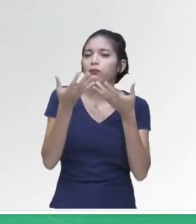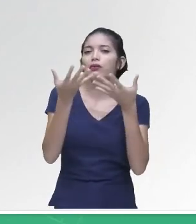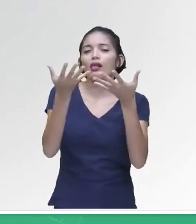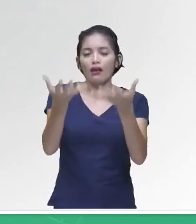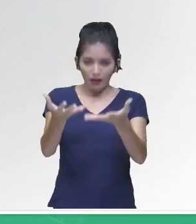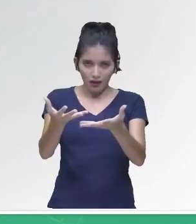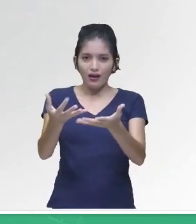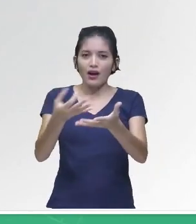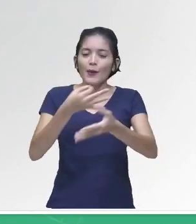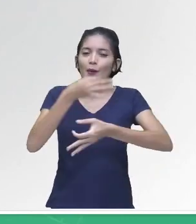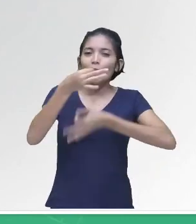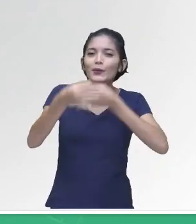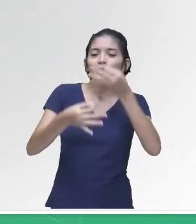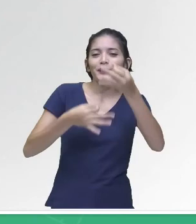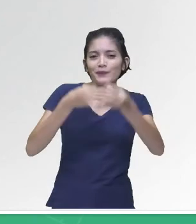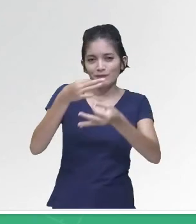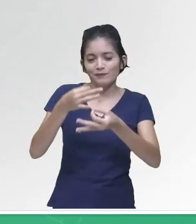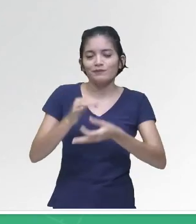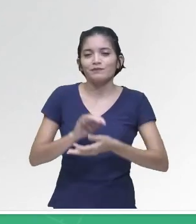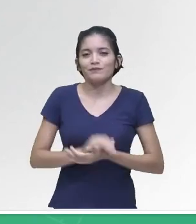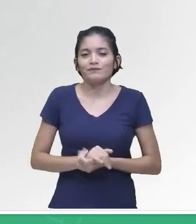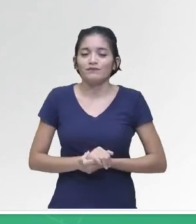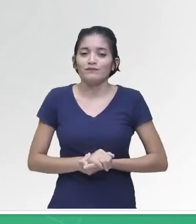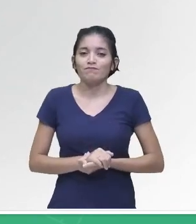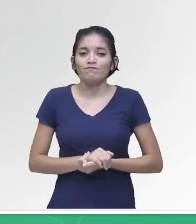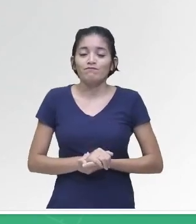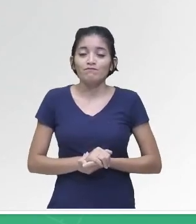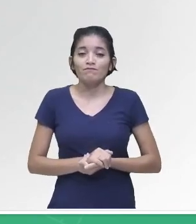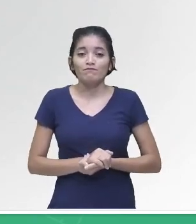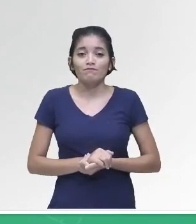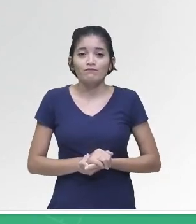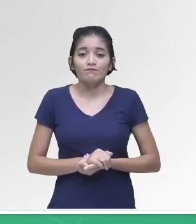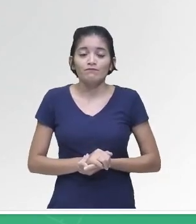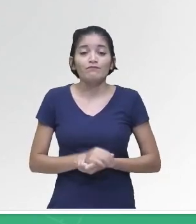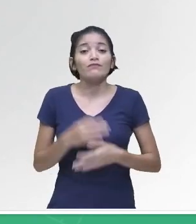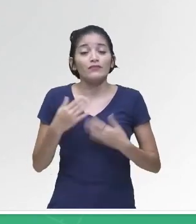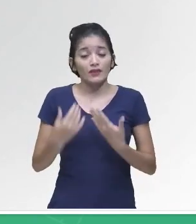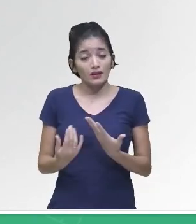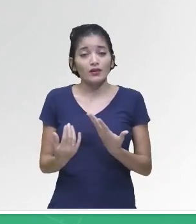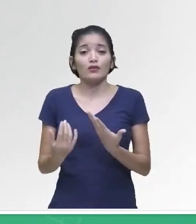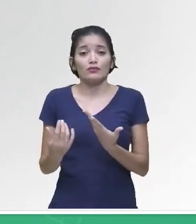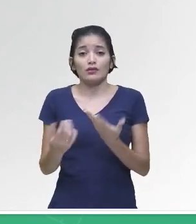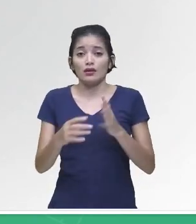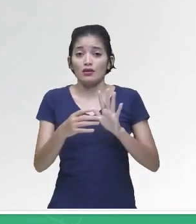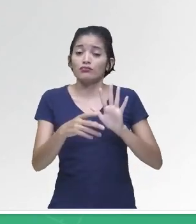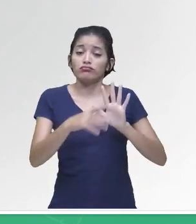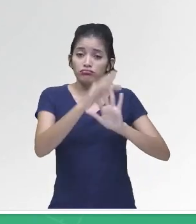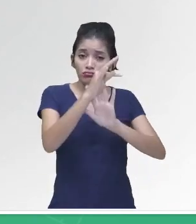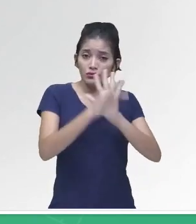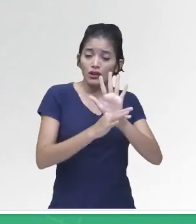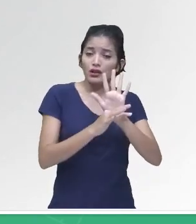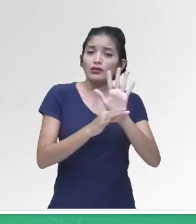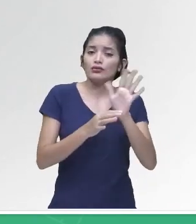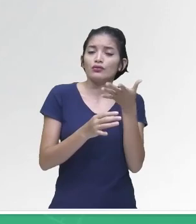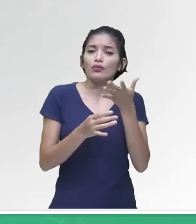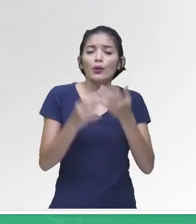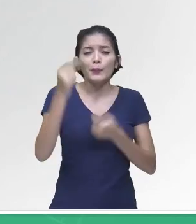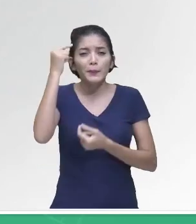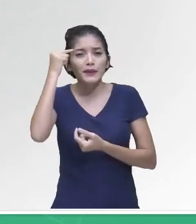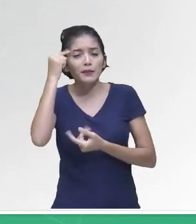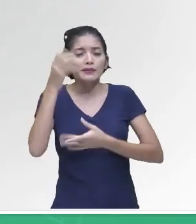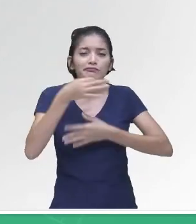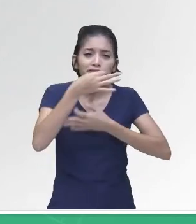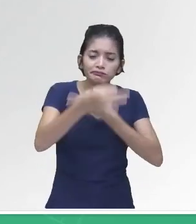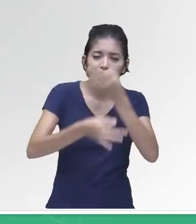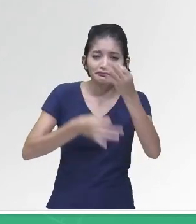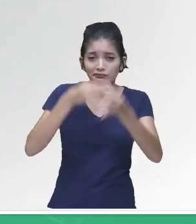uma opinião sobre o assunto. Então, dessa medida, beleza, é um texto de opinião, essa é a sua intenção.